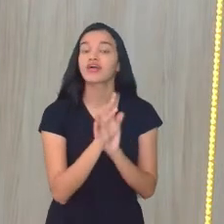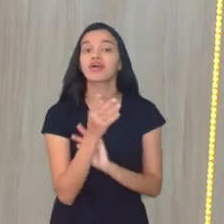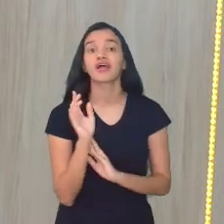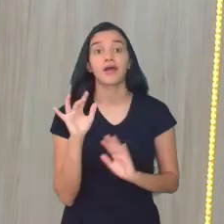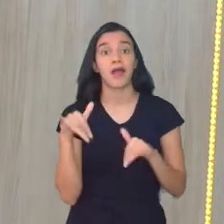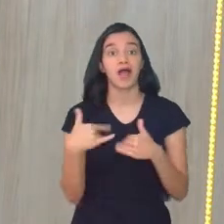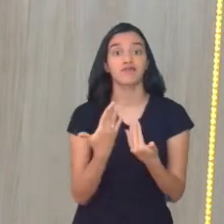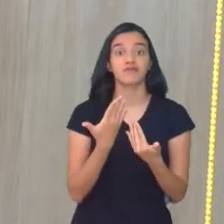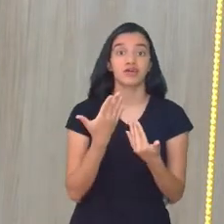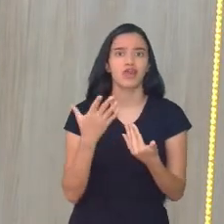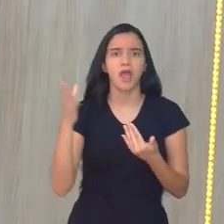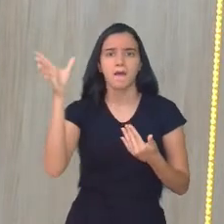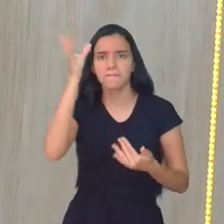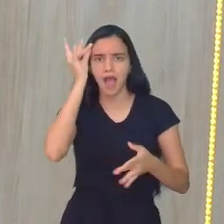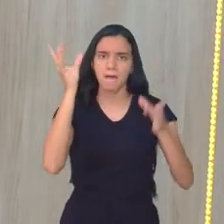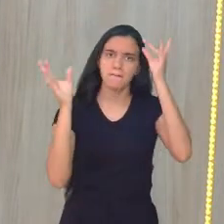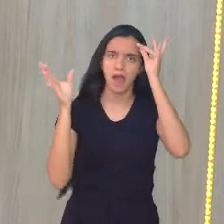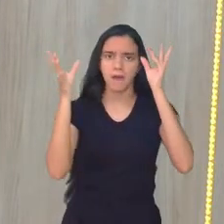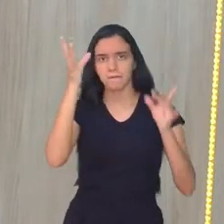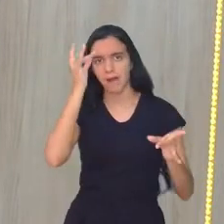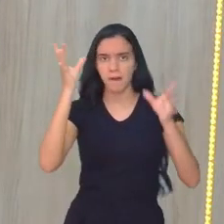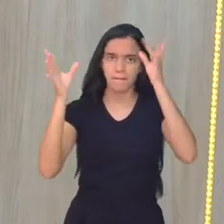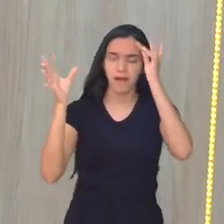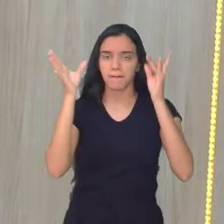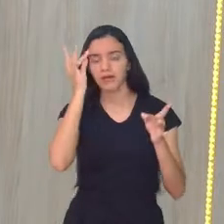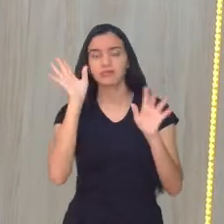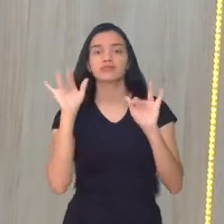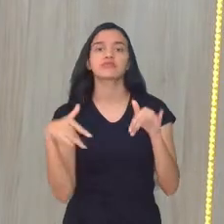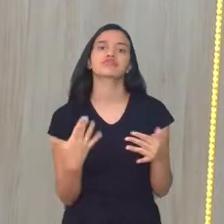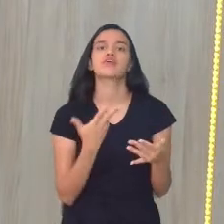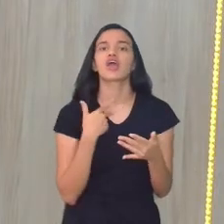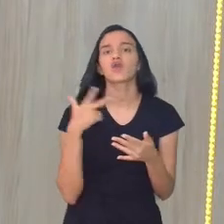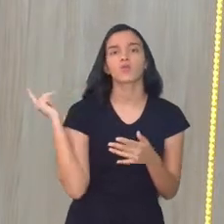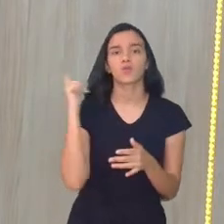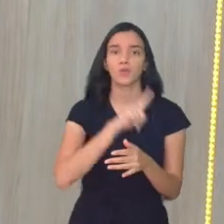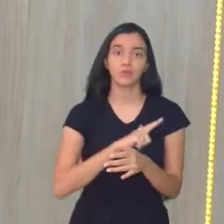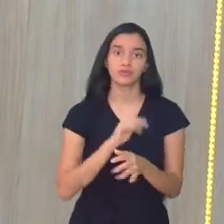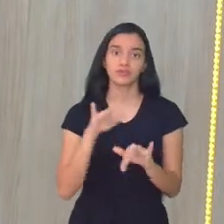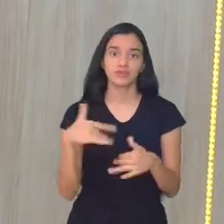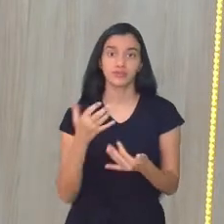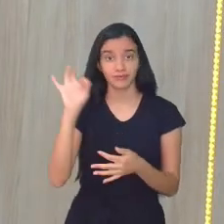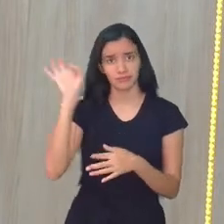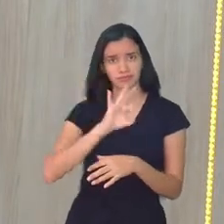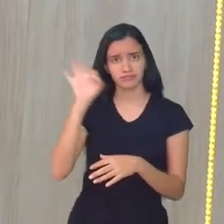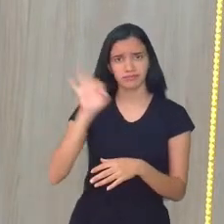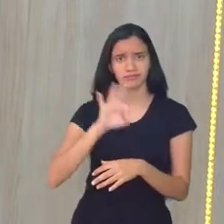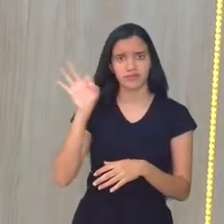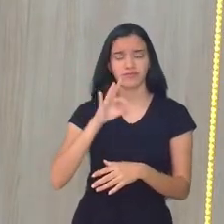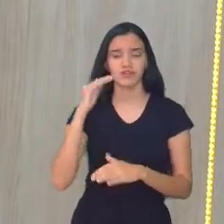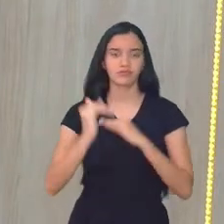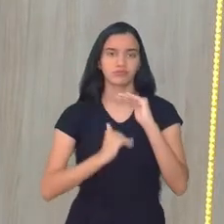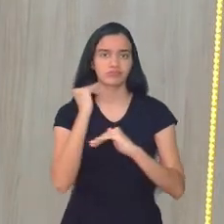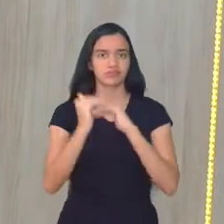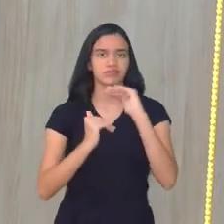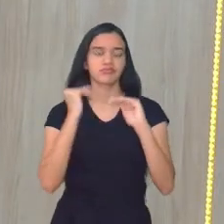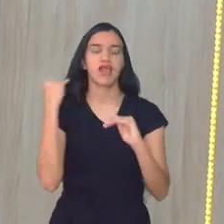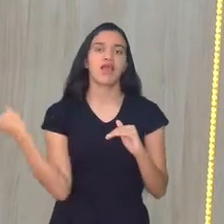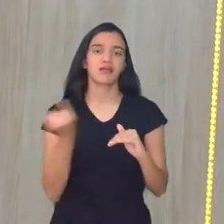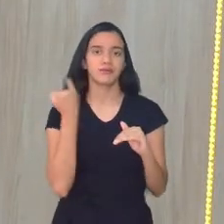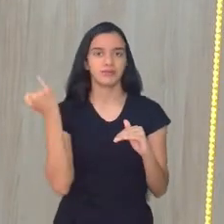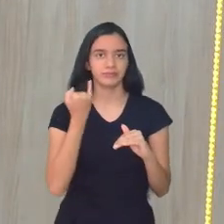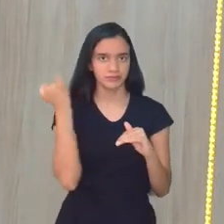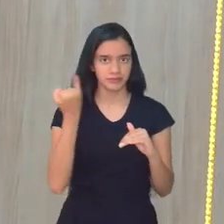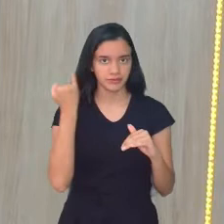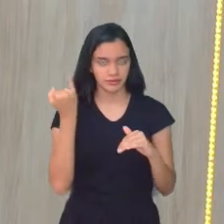armazenando cada dado que ele vai conseguindo, e esse dado que já foi conquistado, que já foi construído, ele é muito importante para